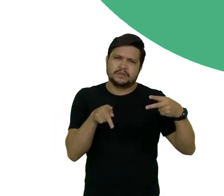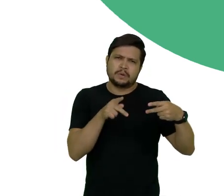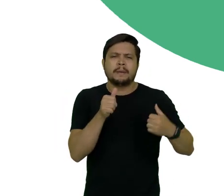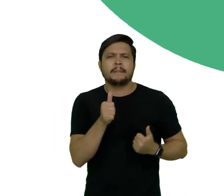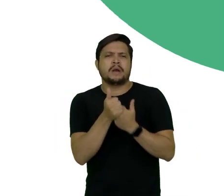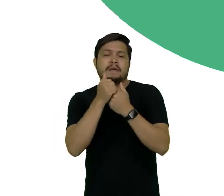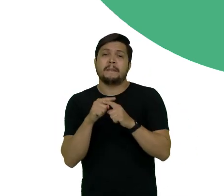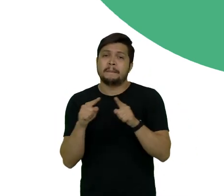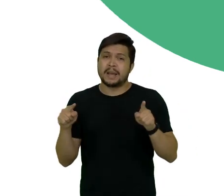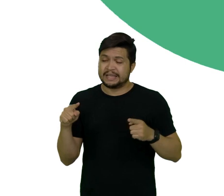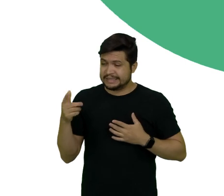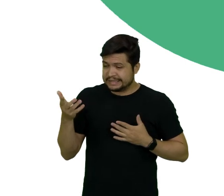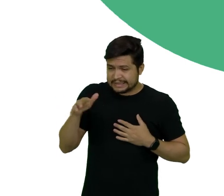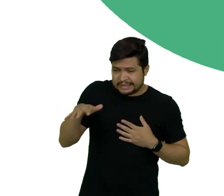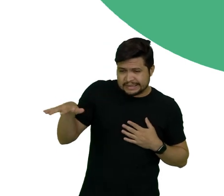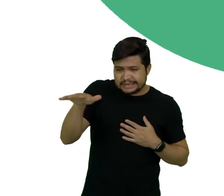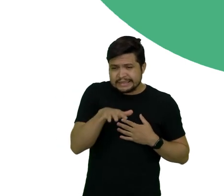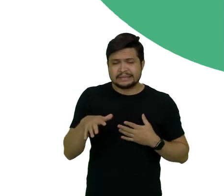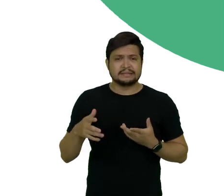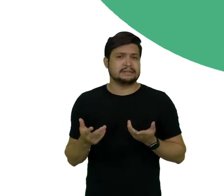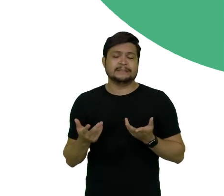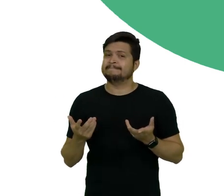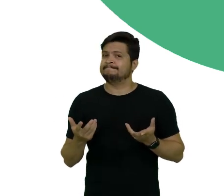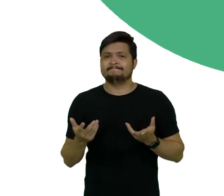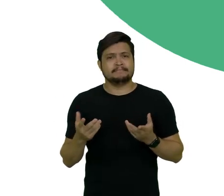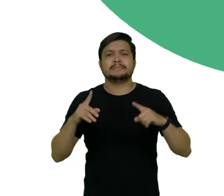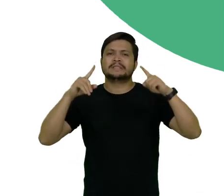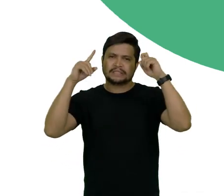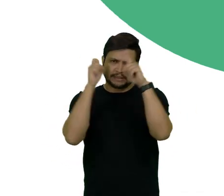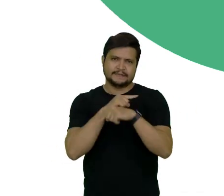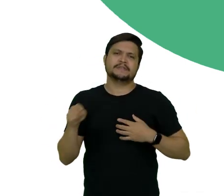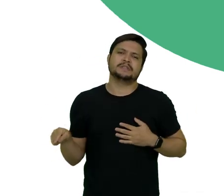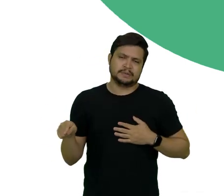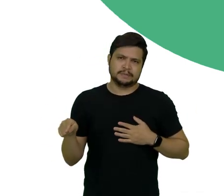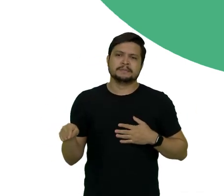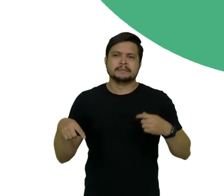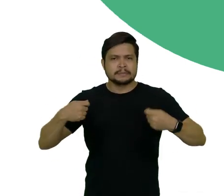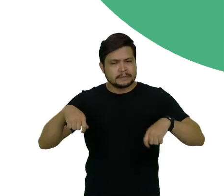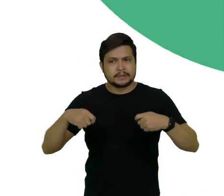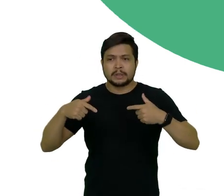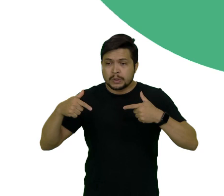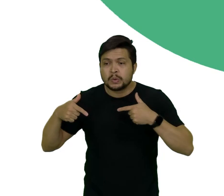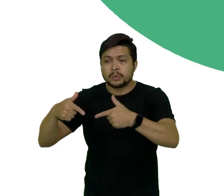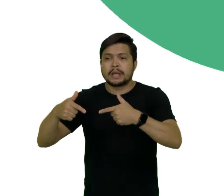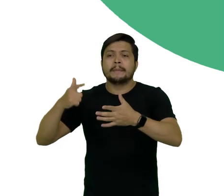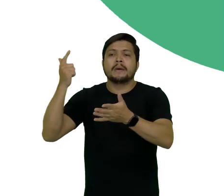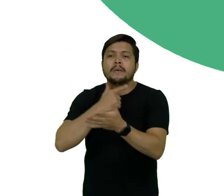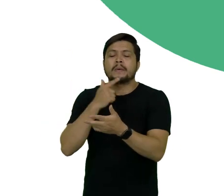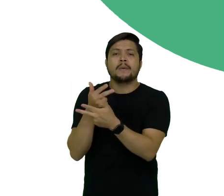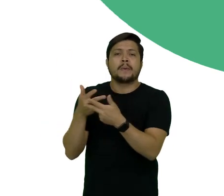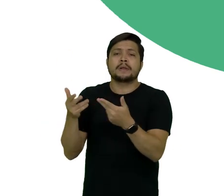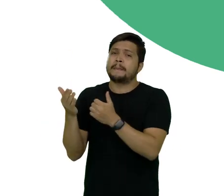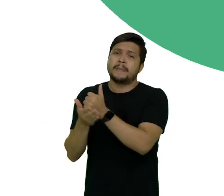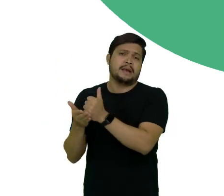professor Ambrósio, o professor Teodoro e tudo, era um cenário, a gente era só mato, de verdade. A gente tinha que lutar